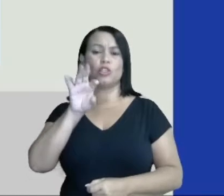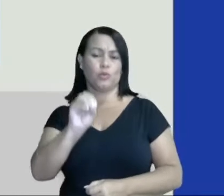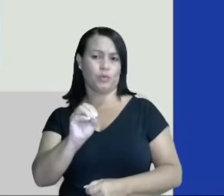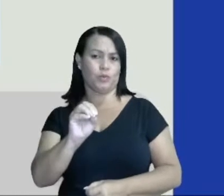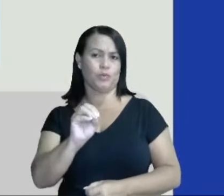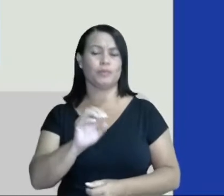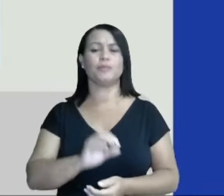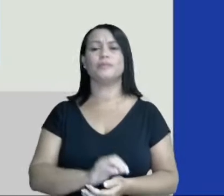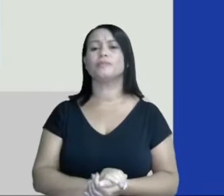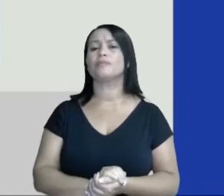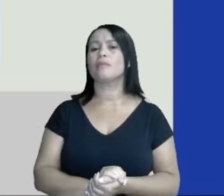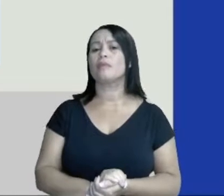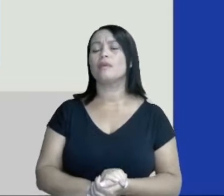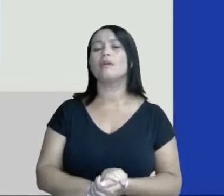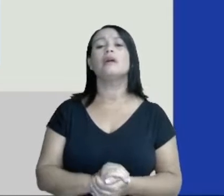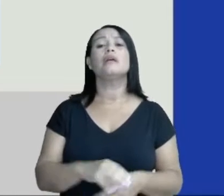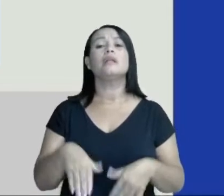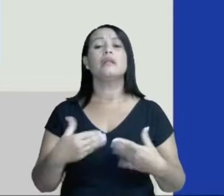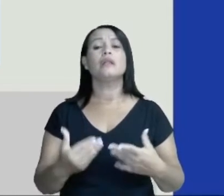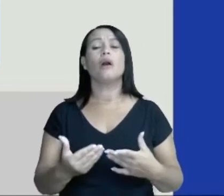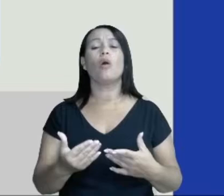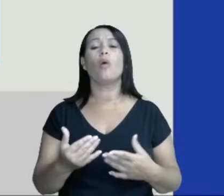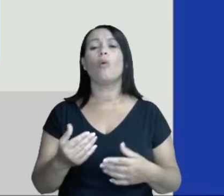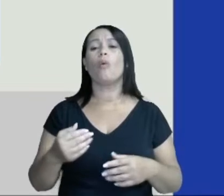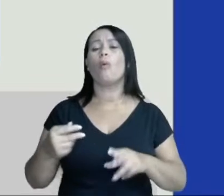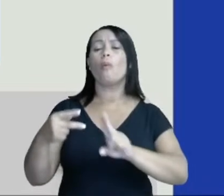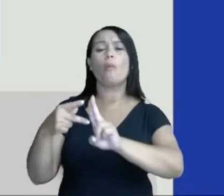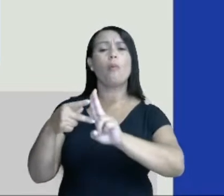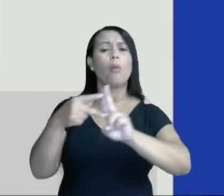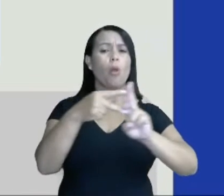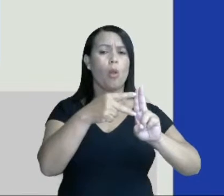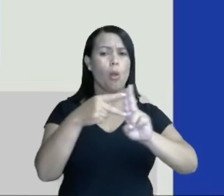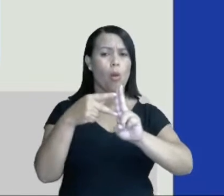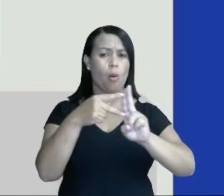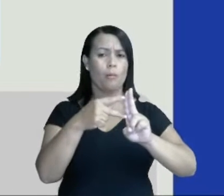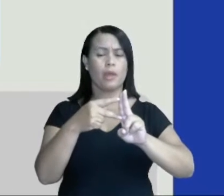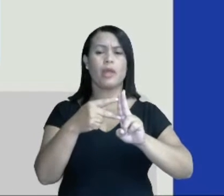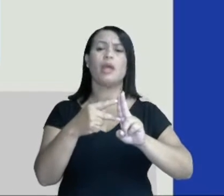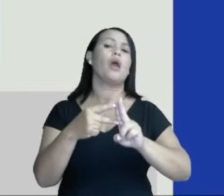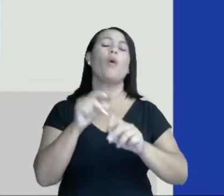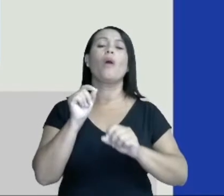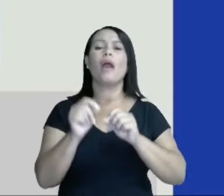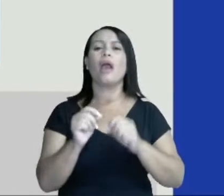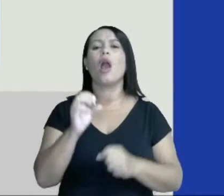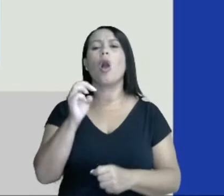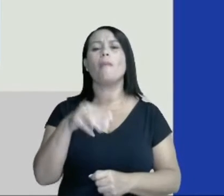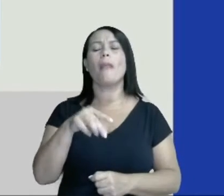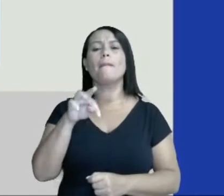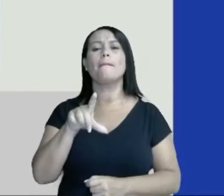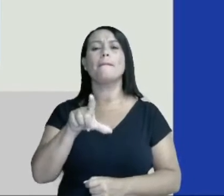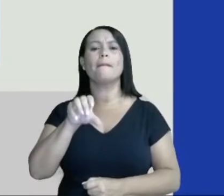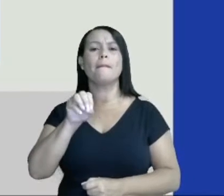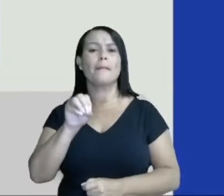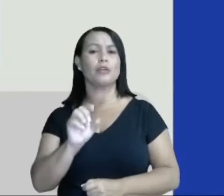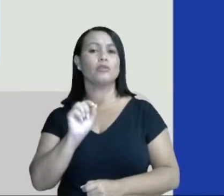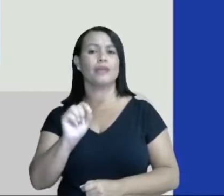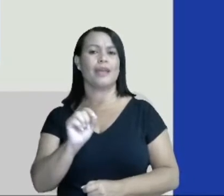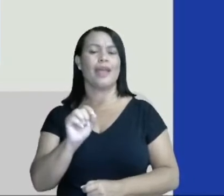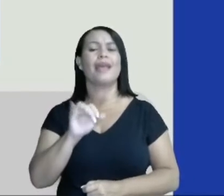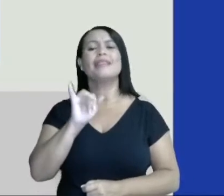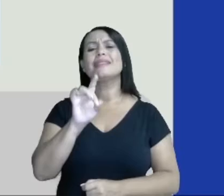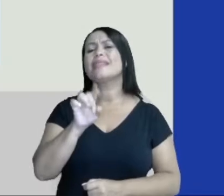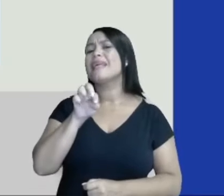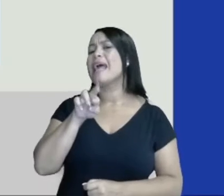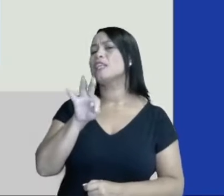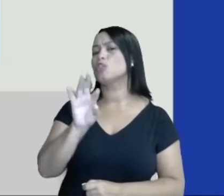direto, certo? Então, o pronome complemento indireto é um pronome pessoal com função de